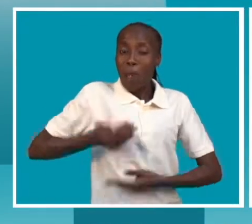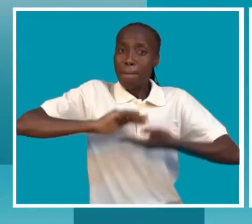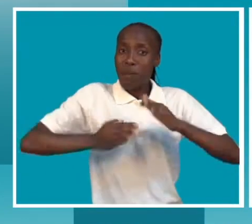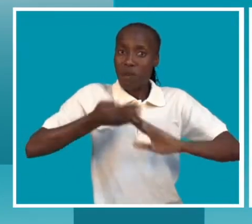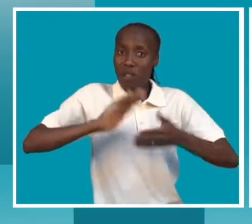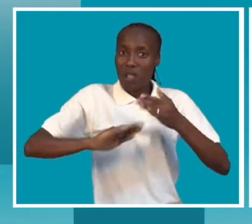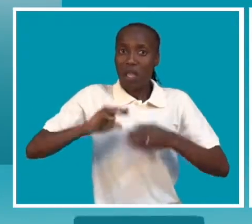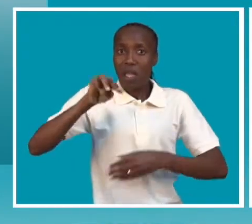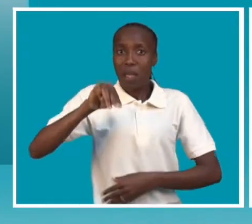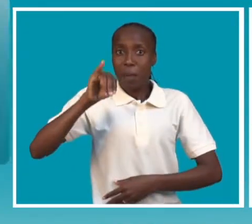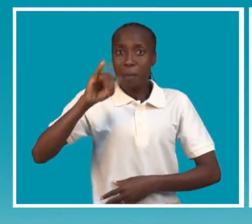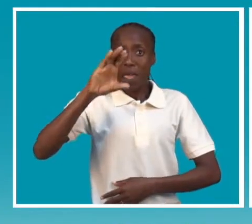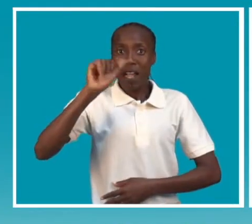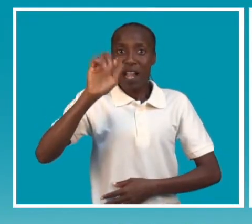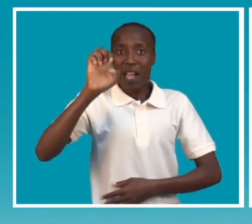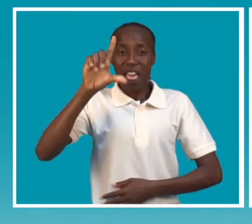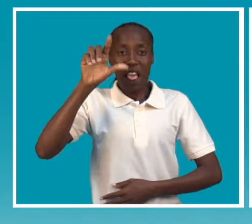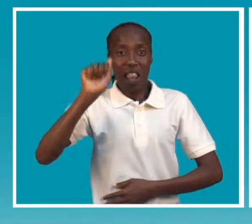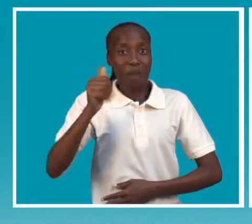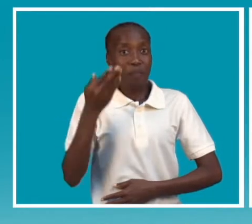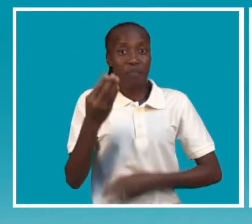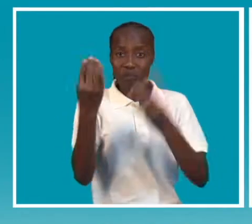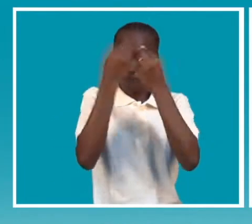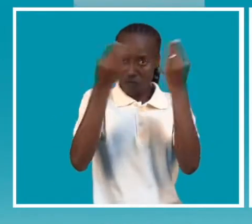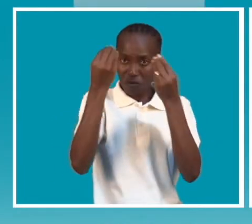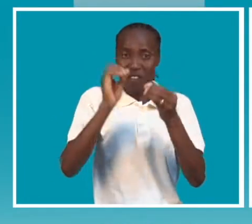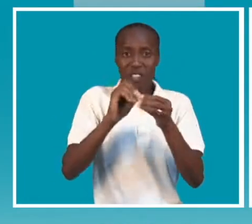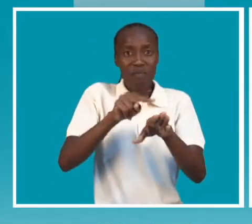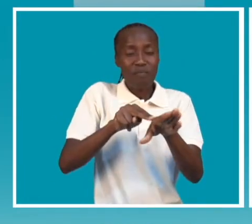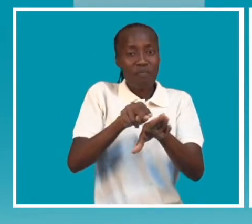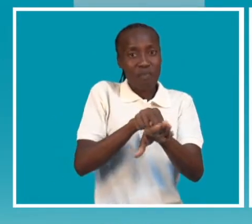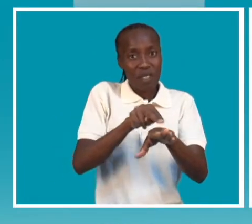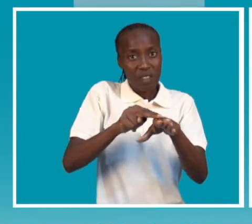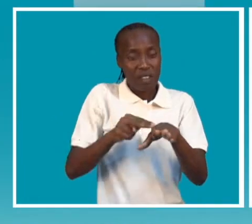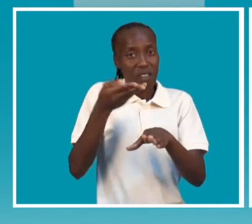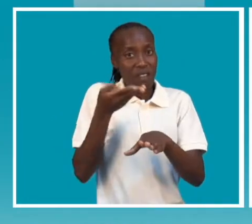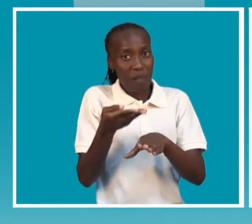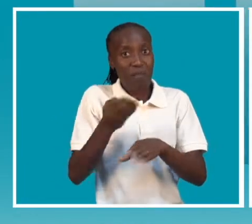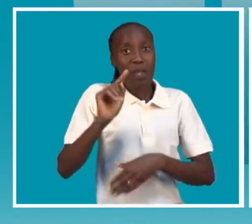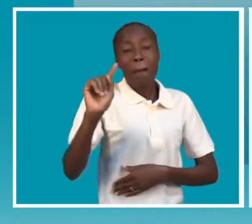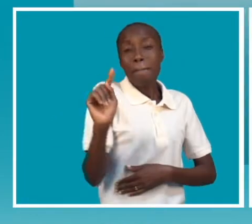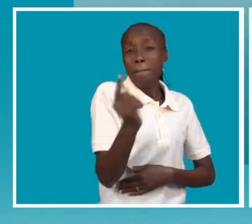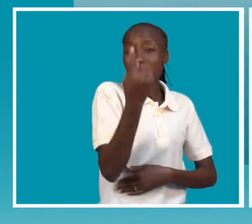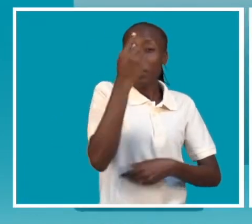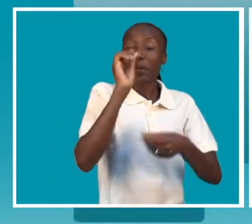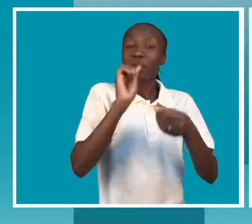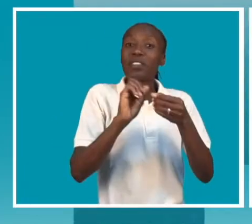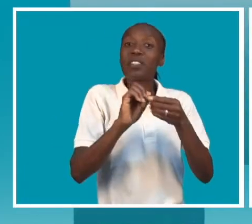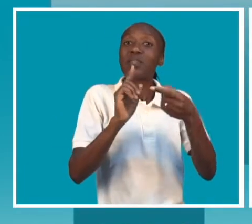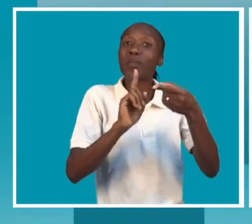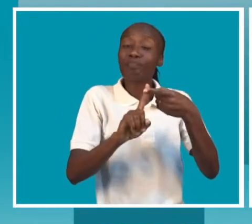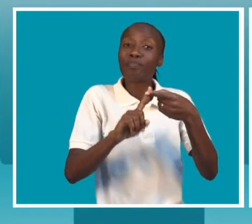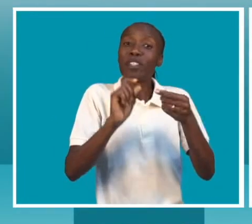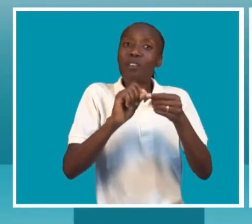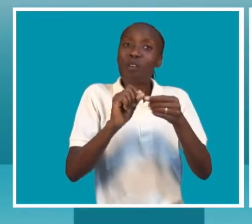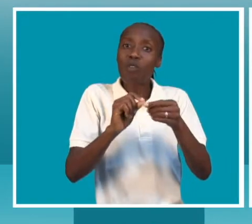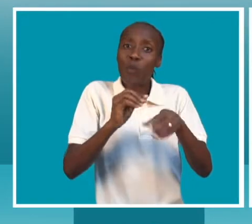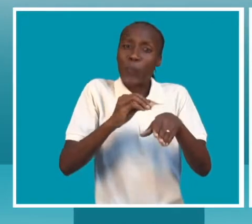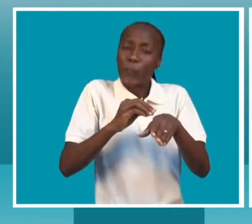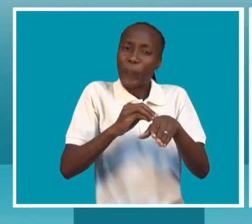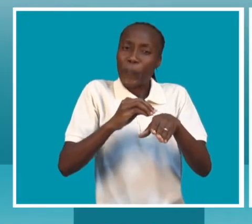chinelos. Primeiro fizemos a trama, que fizemos com essas pérolas, depois